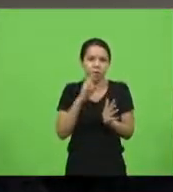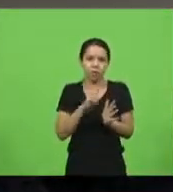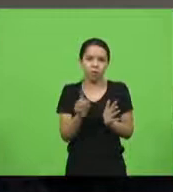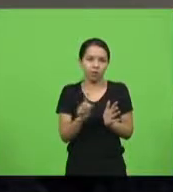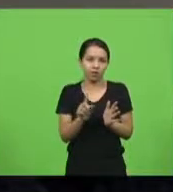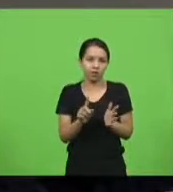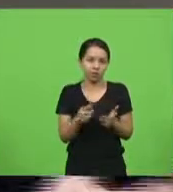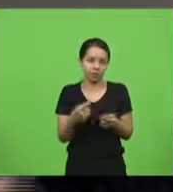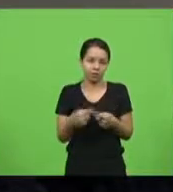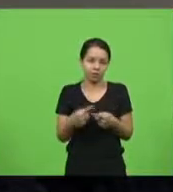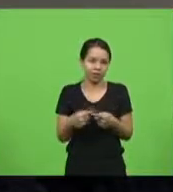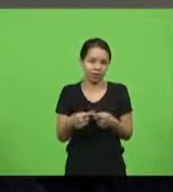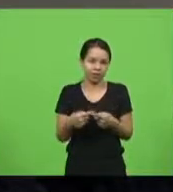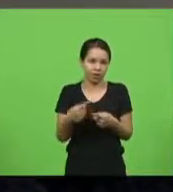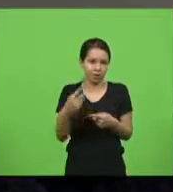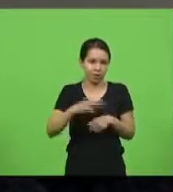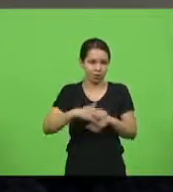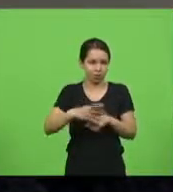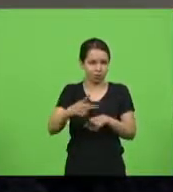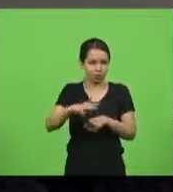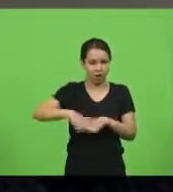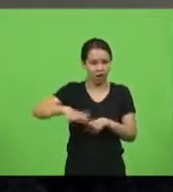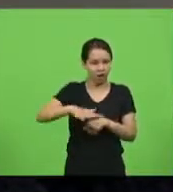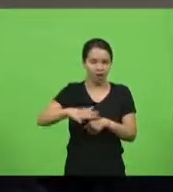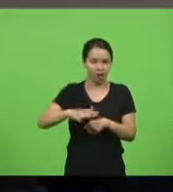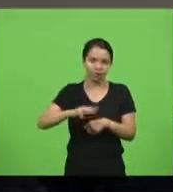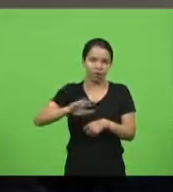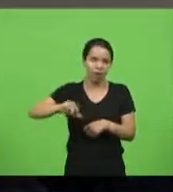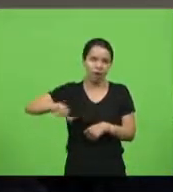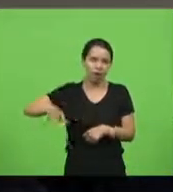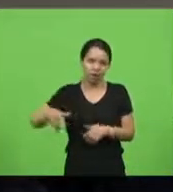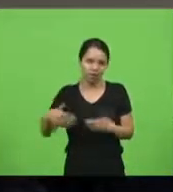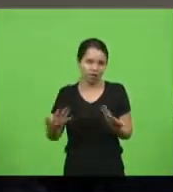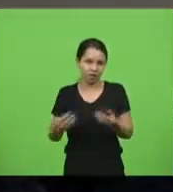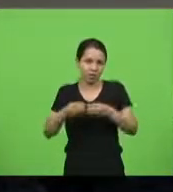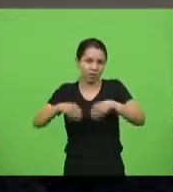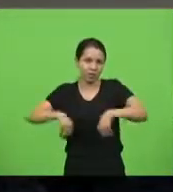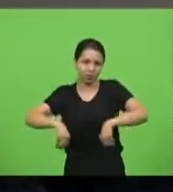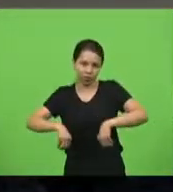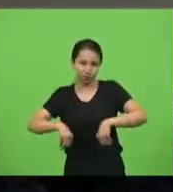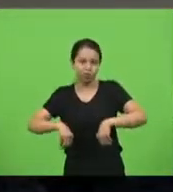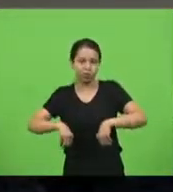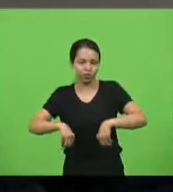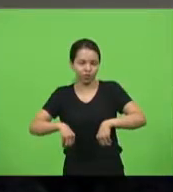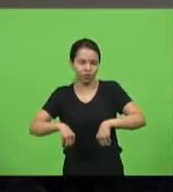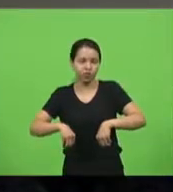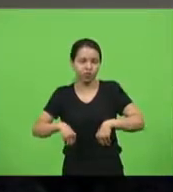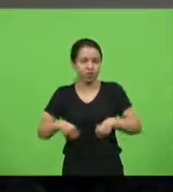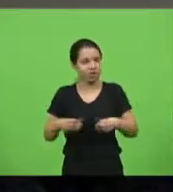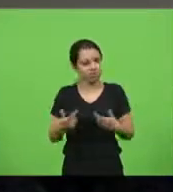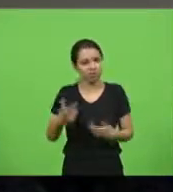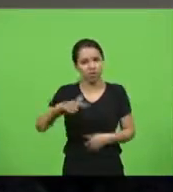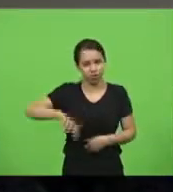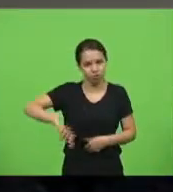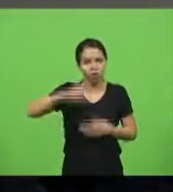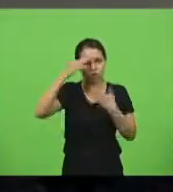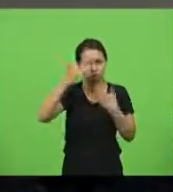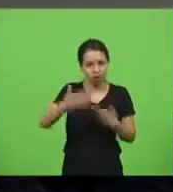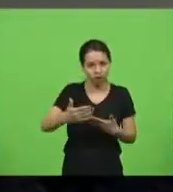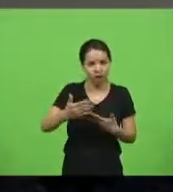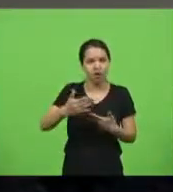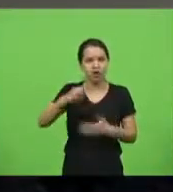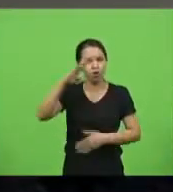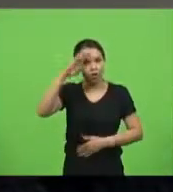porque não é a área dele. Né? Então, portanto, fica bastante prejudicado. Mas, mais uma vez, muito obrigado, Coronel Charles,